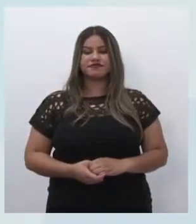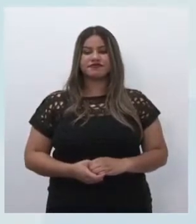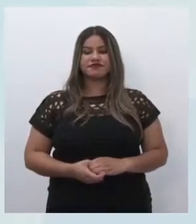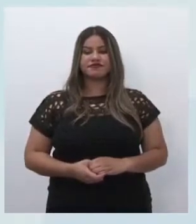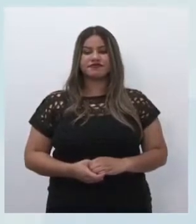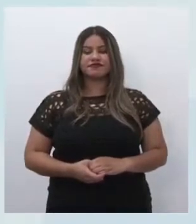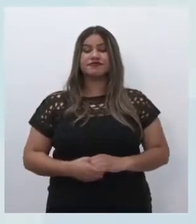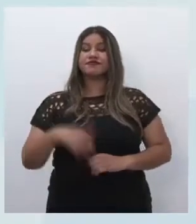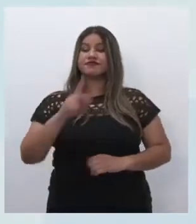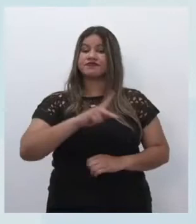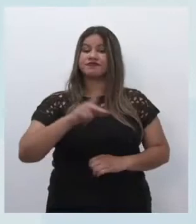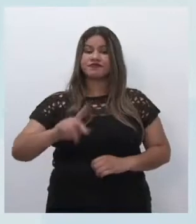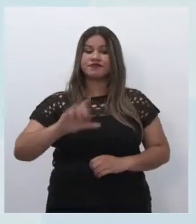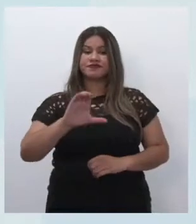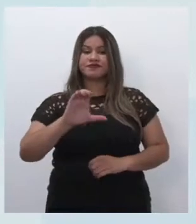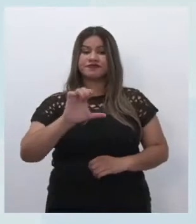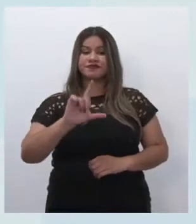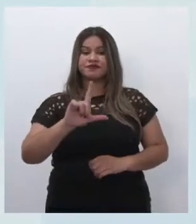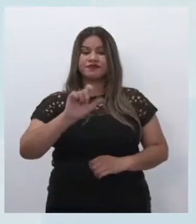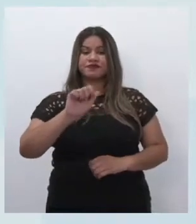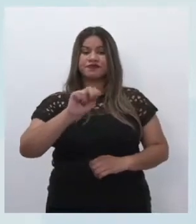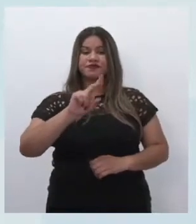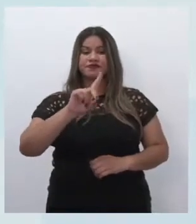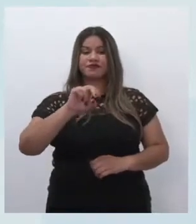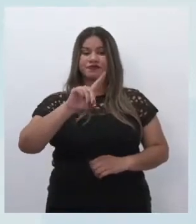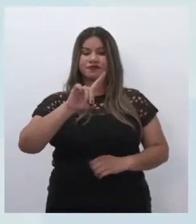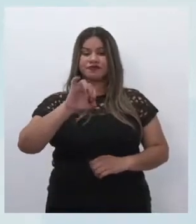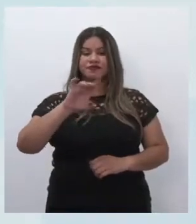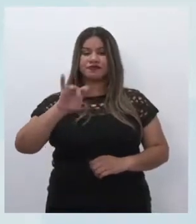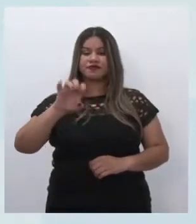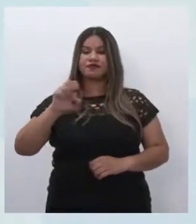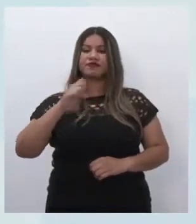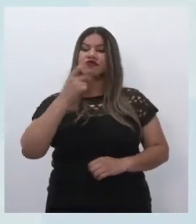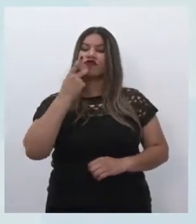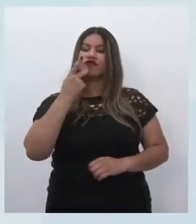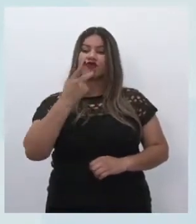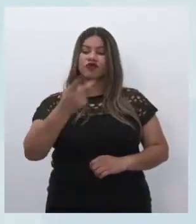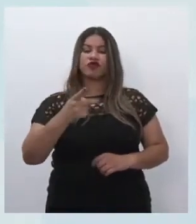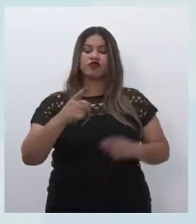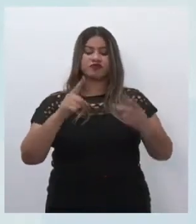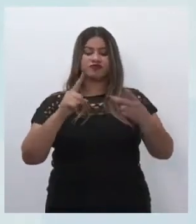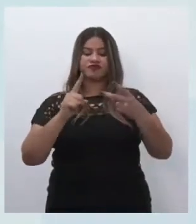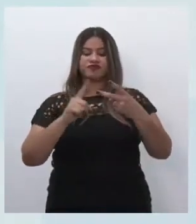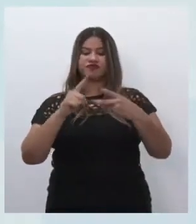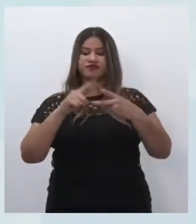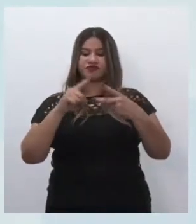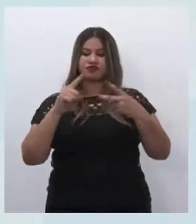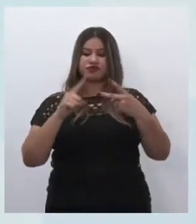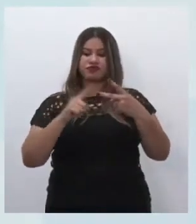A professora Claudete colocou interesse, atenção.